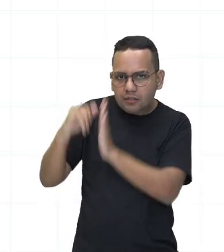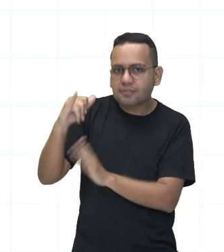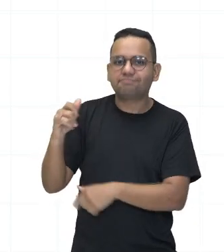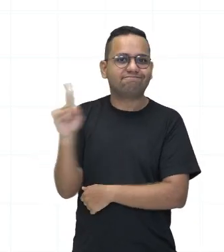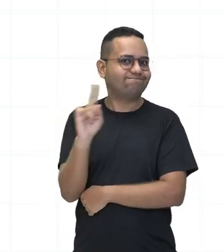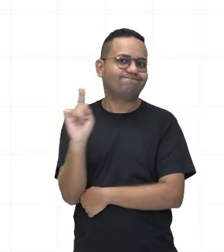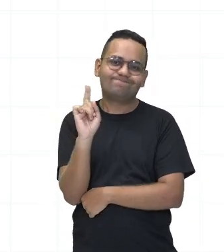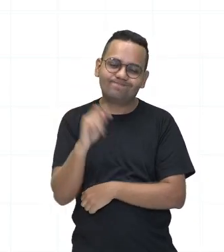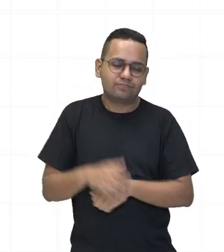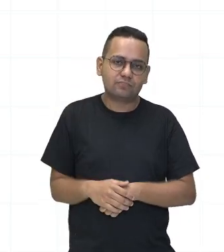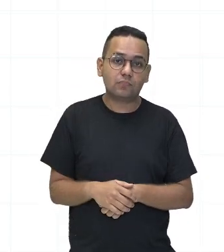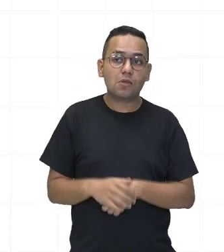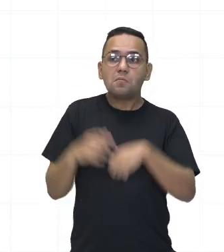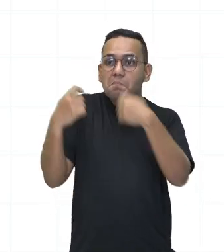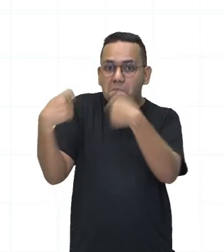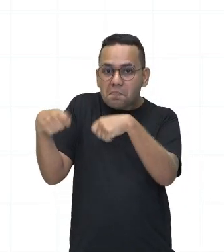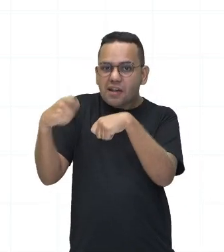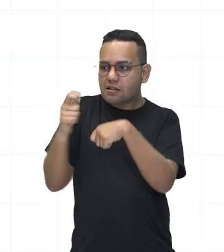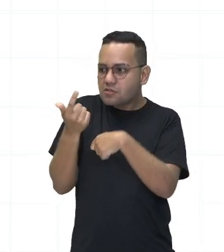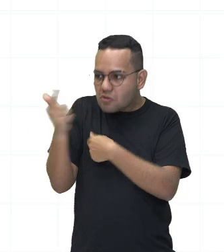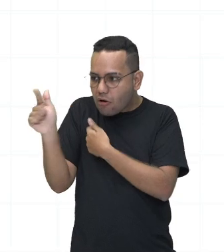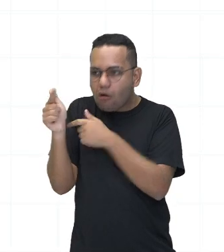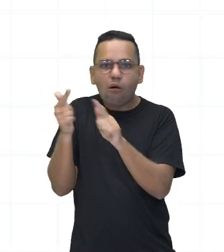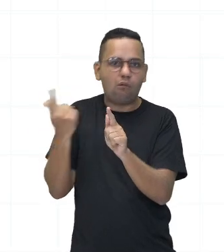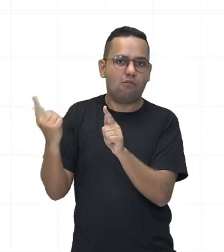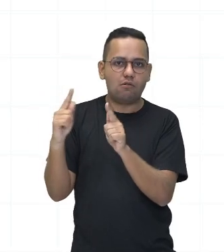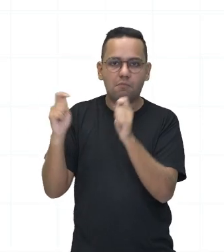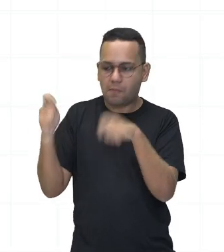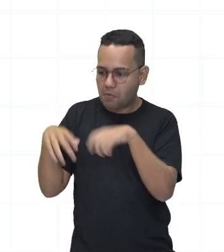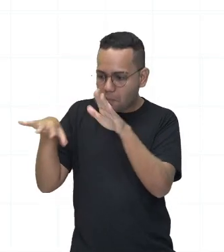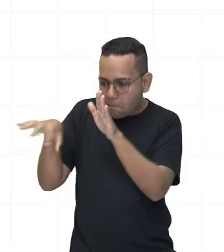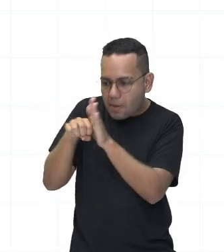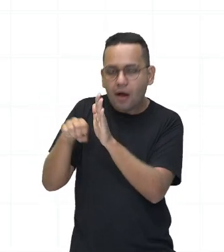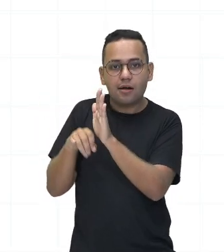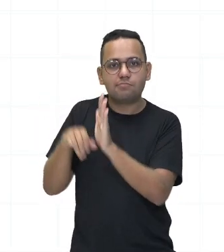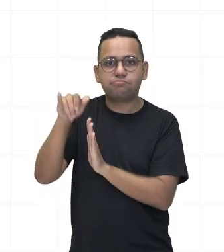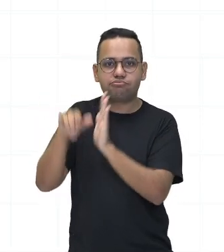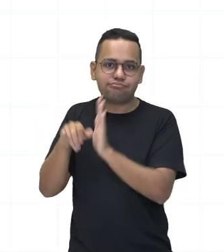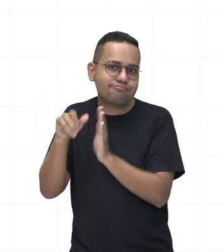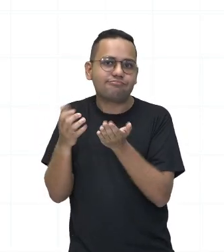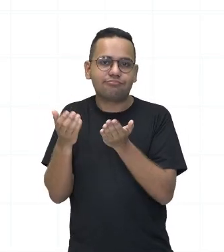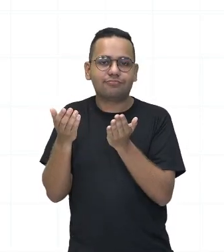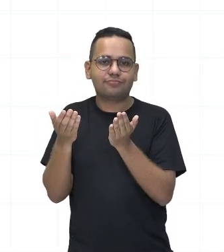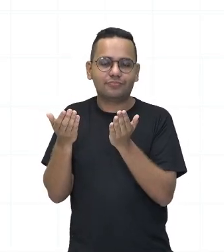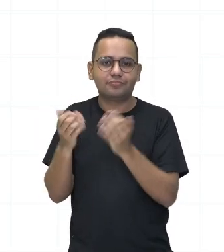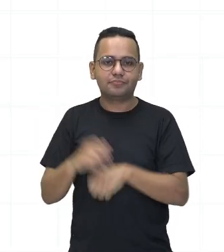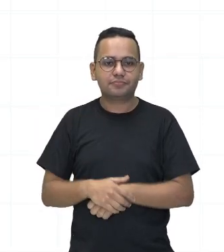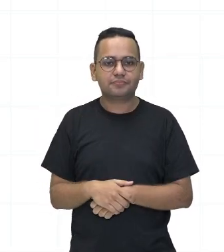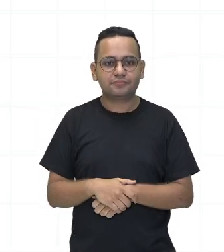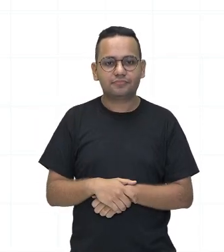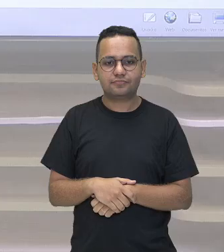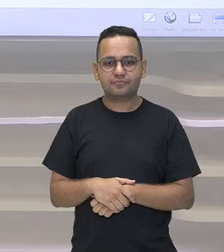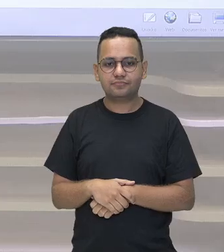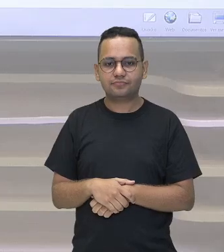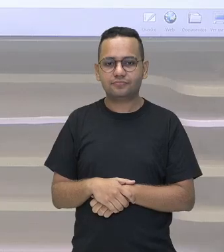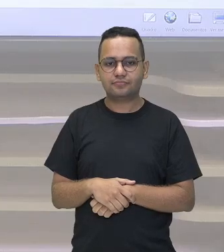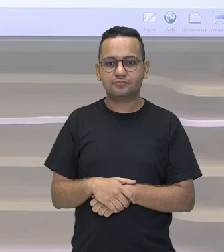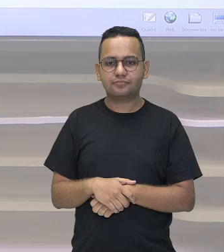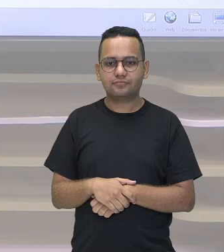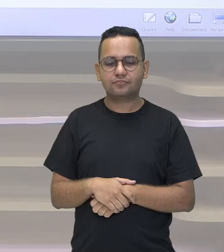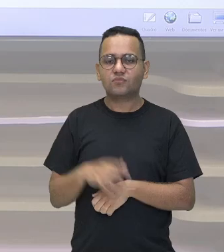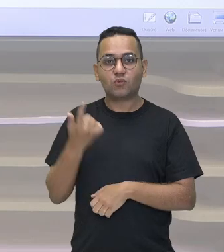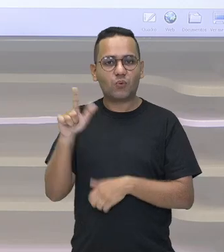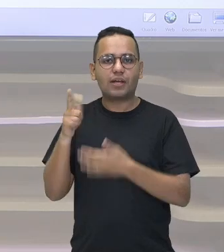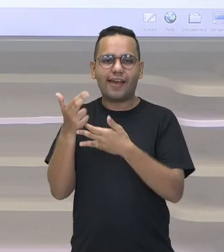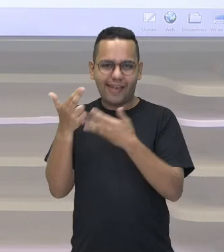Então, eles precisam se alimentar do que já está pronto, né? De outros seres vivos,